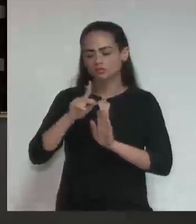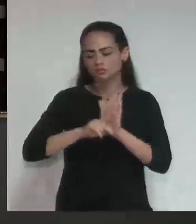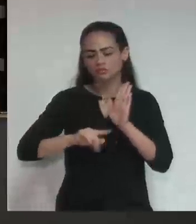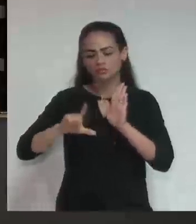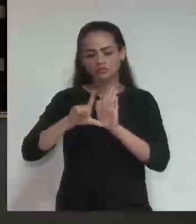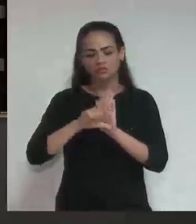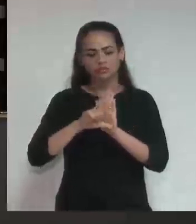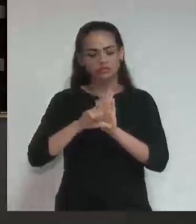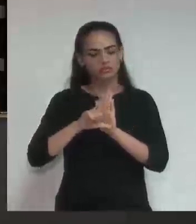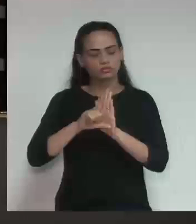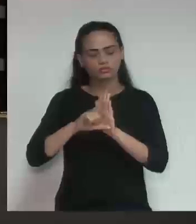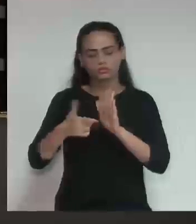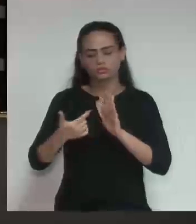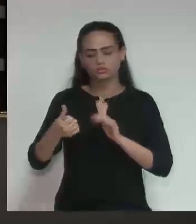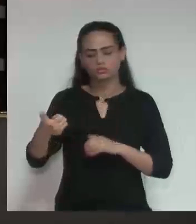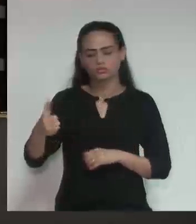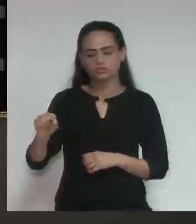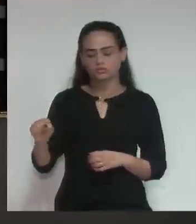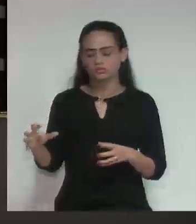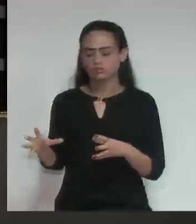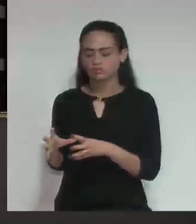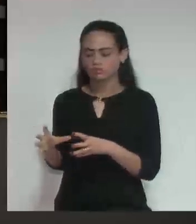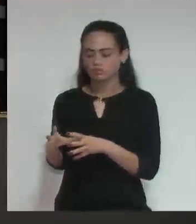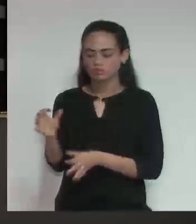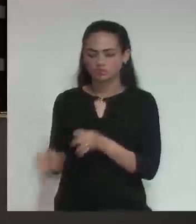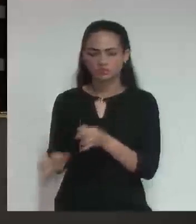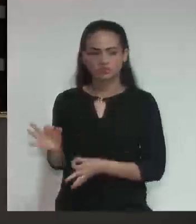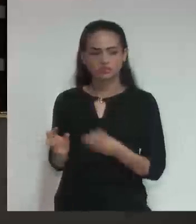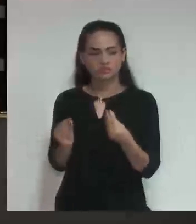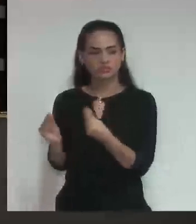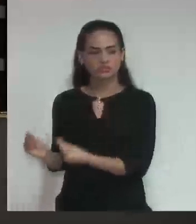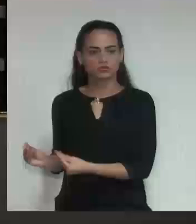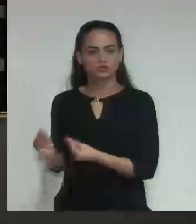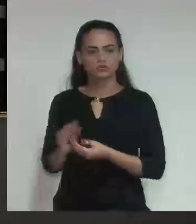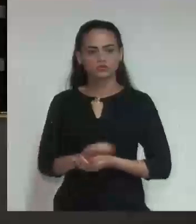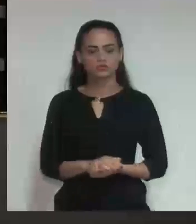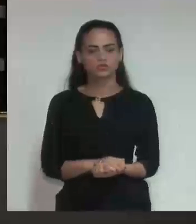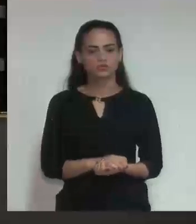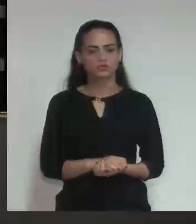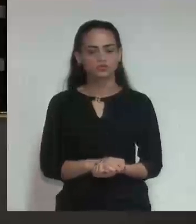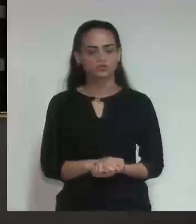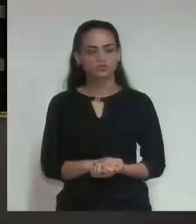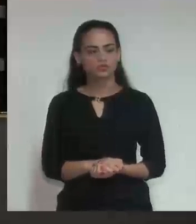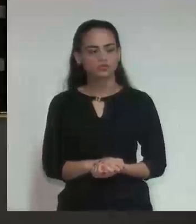53/2018. Encaminhe-se à Procuradoria Jurídica e às comissões permanentes.